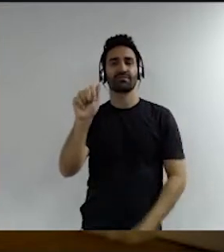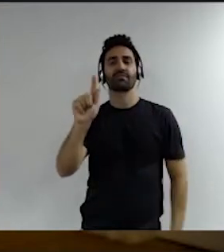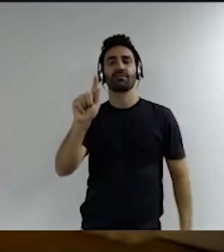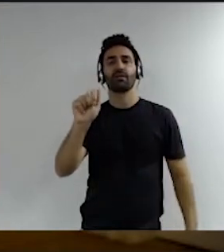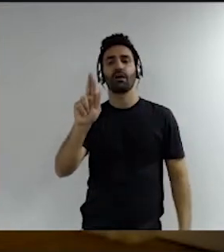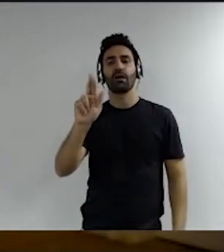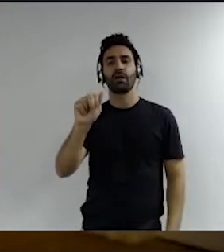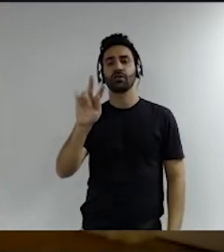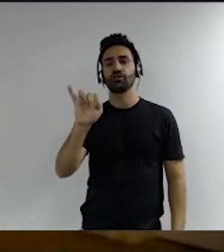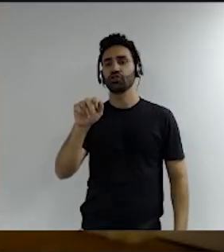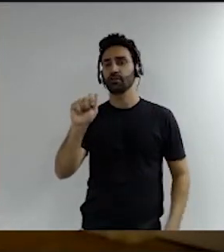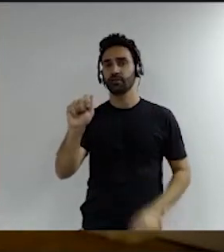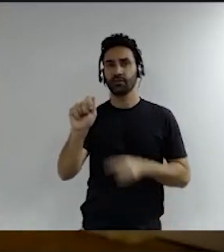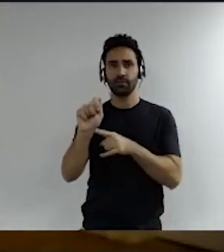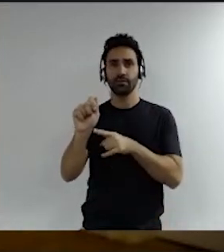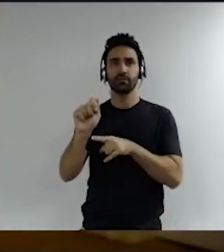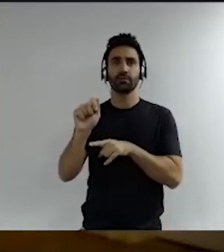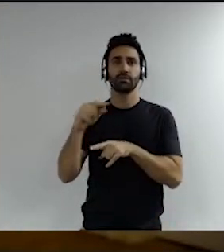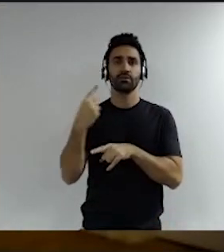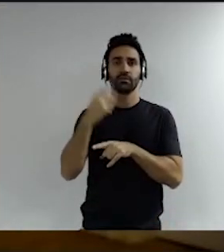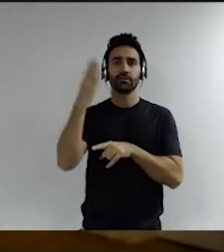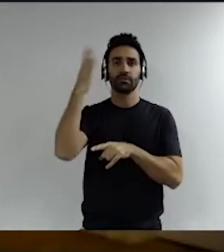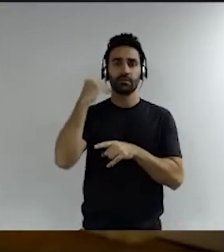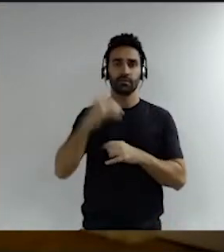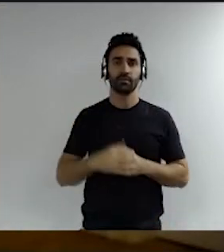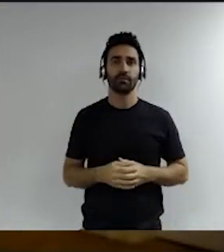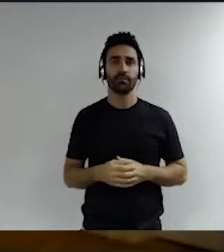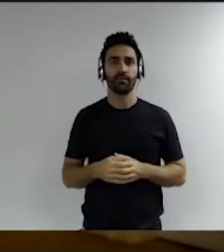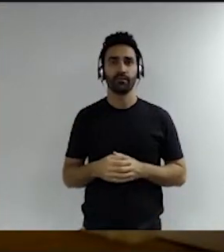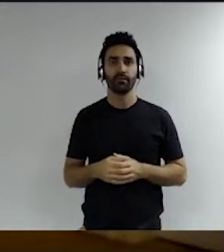porquê. E todo mundo sabe o porquê.